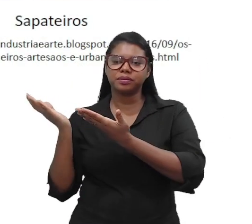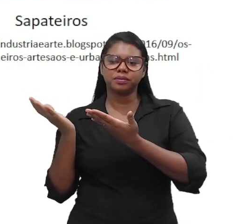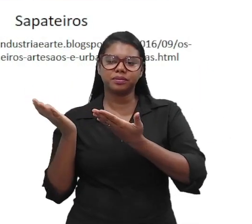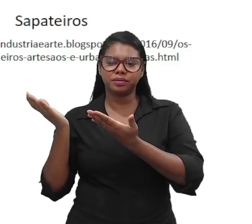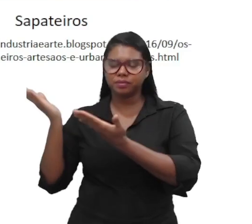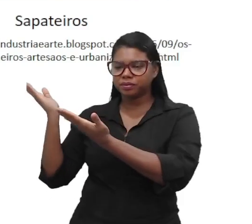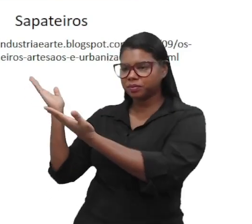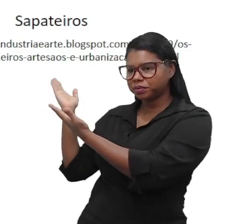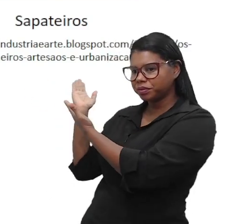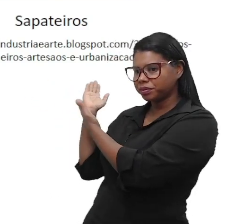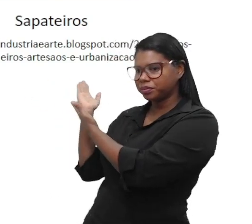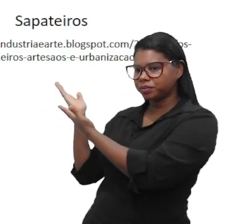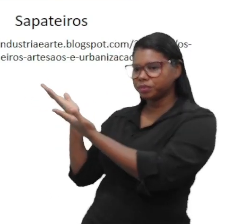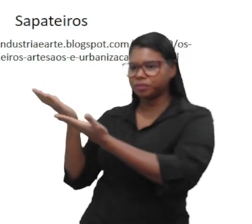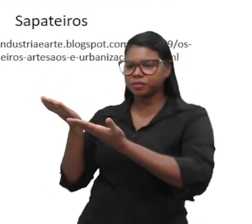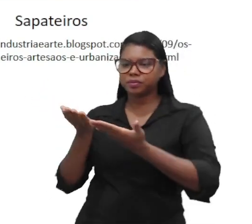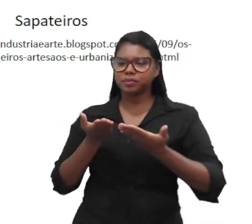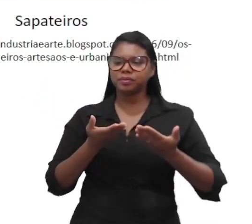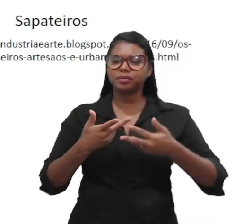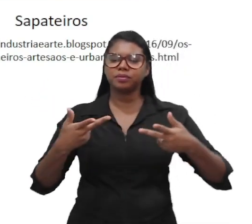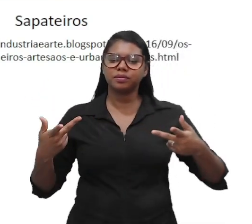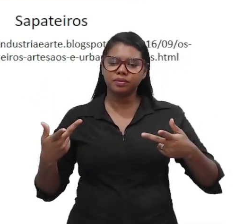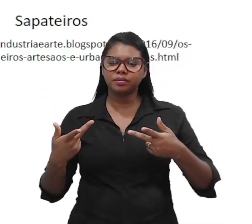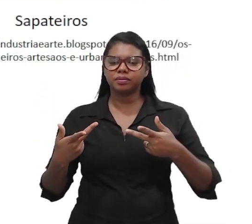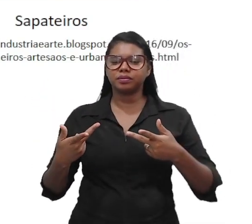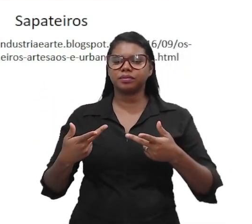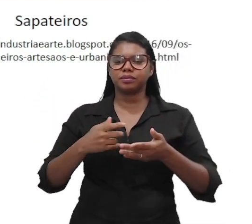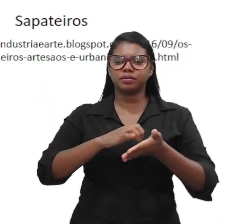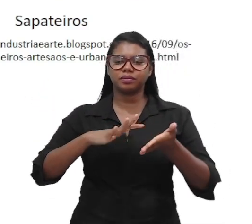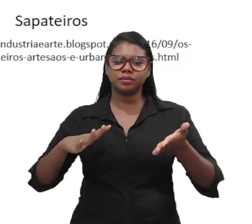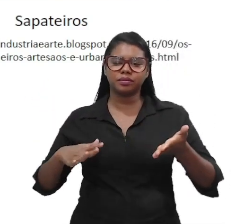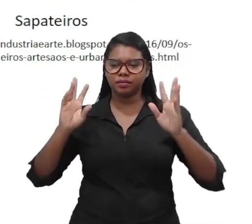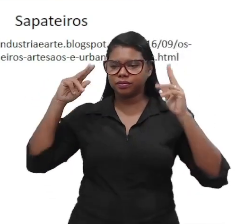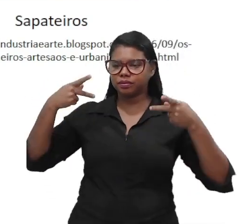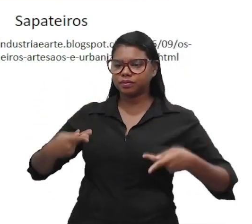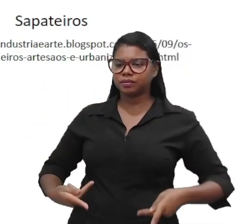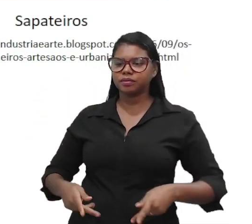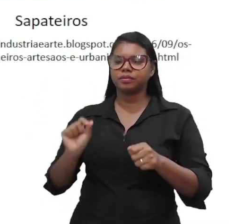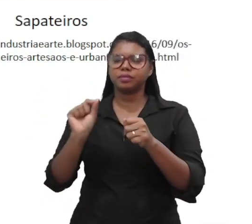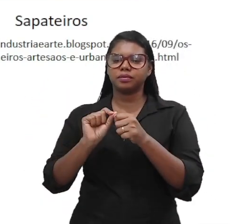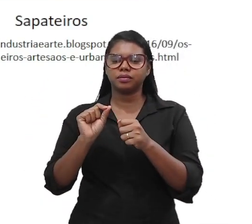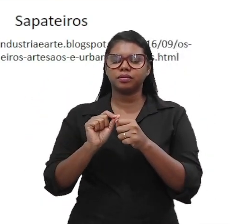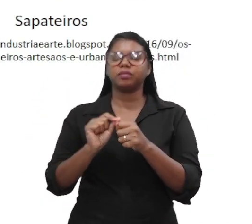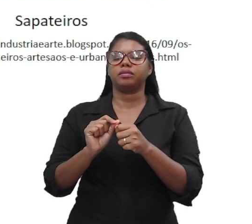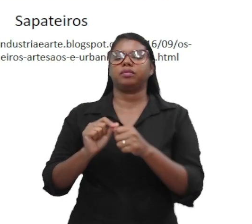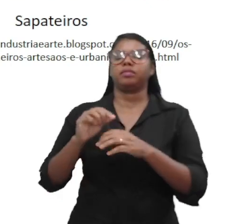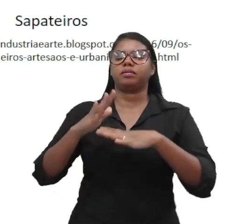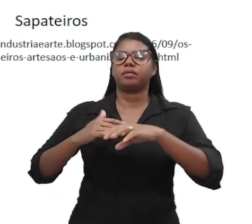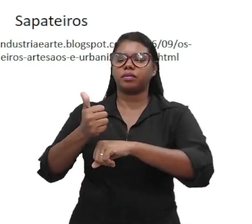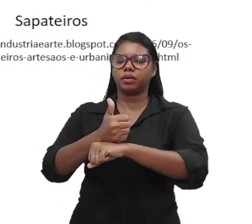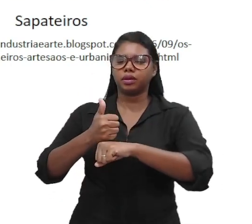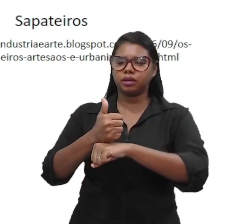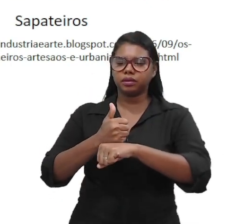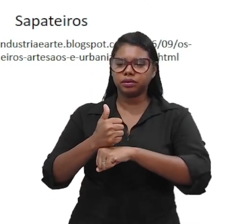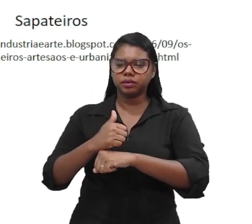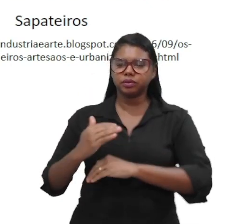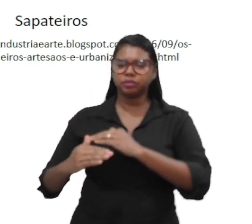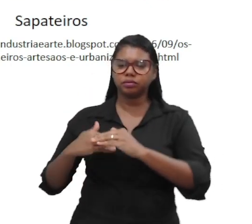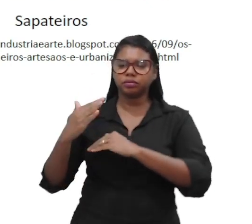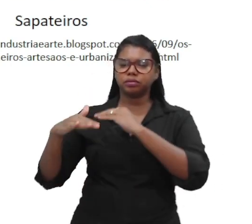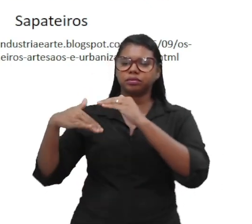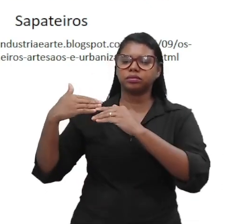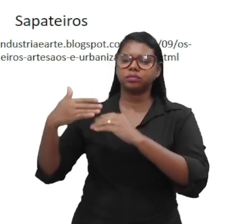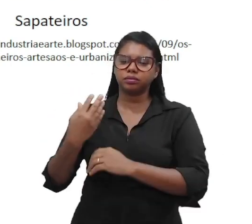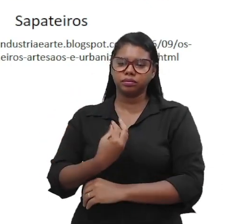uma série de atividades humanas, né, que eram feitas por profissionais que se desenvolviam ao longo de